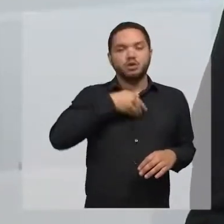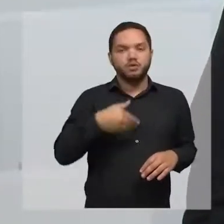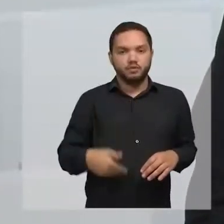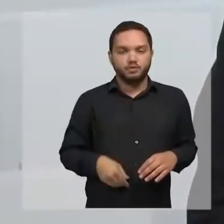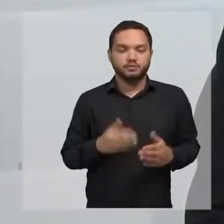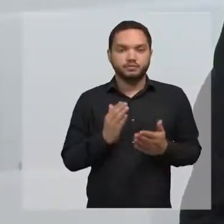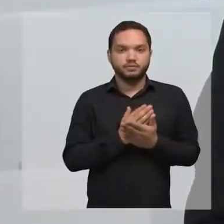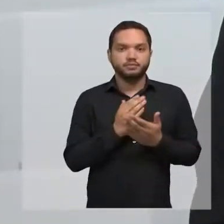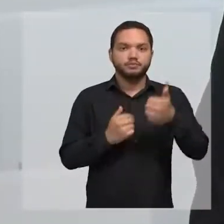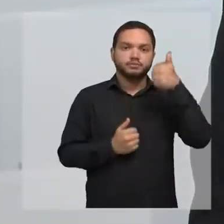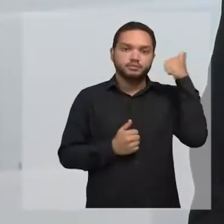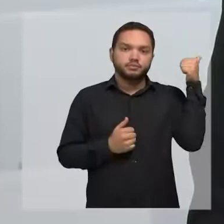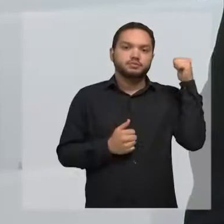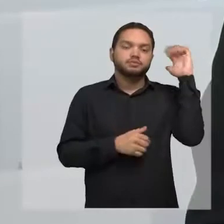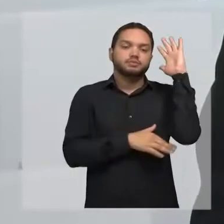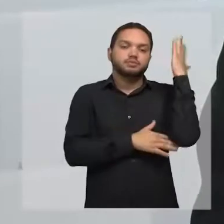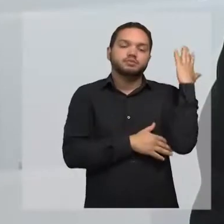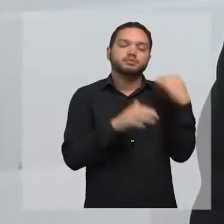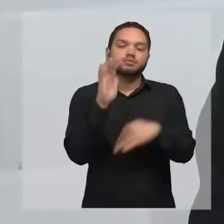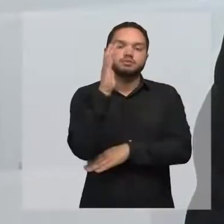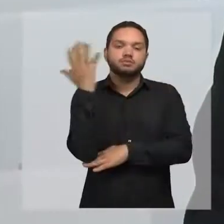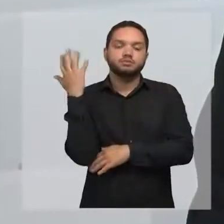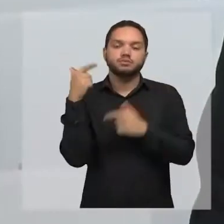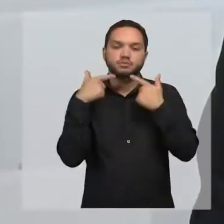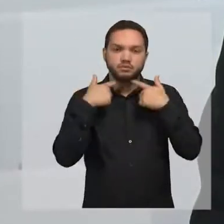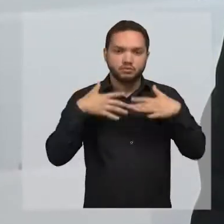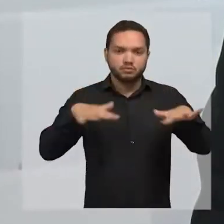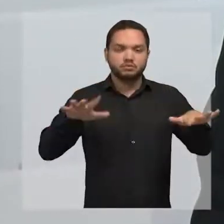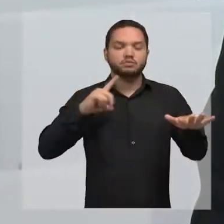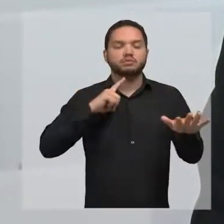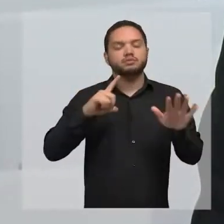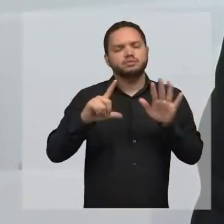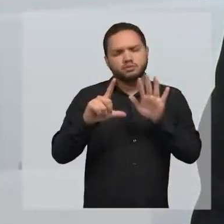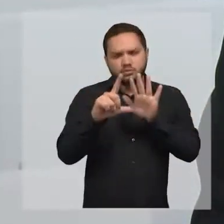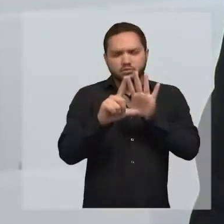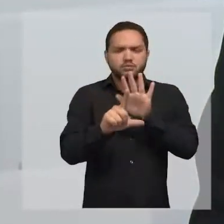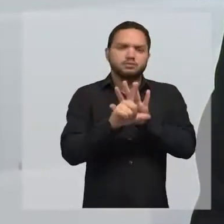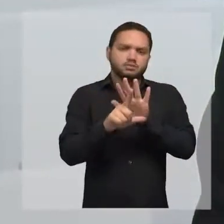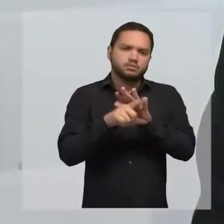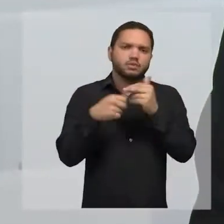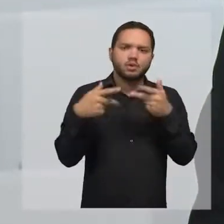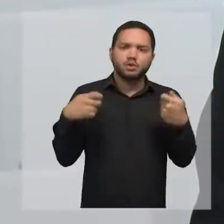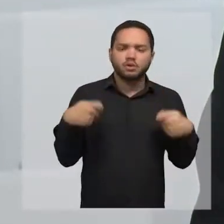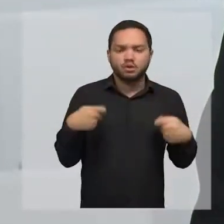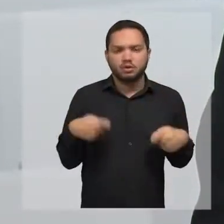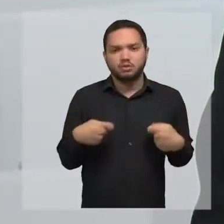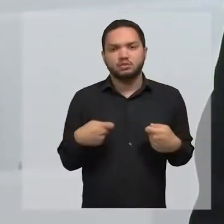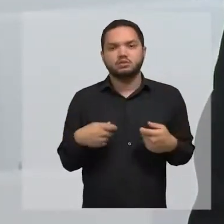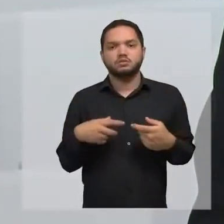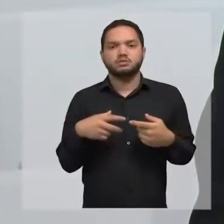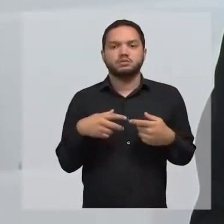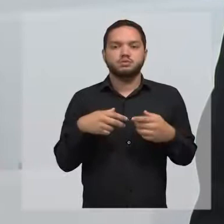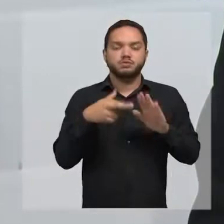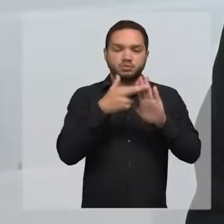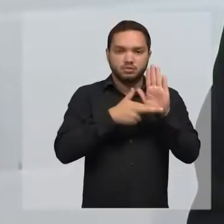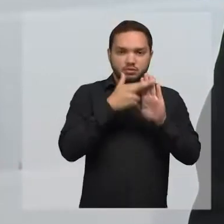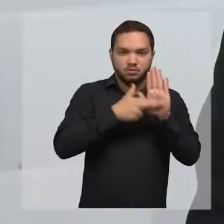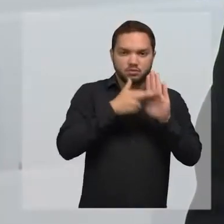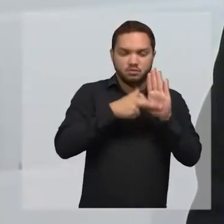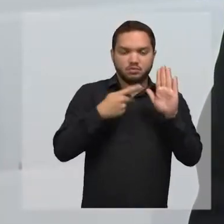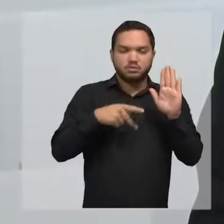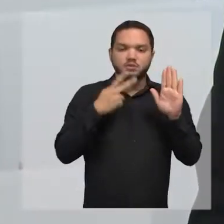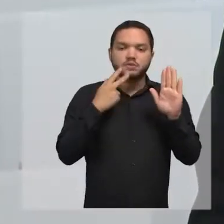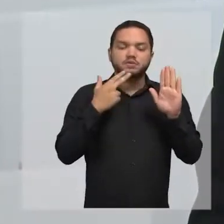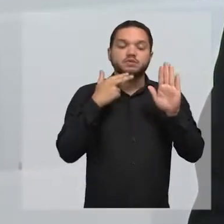Municipal de Fortaleza. O livro 1 trata do ambiente natural, está fundamentado na legislação e nas necessidades locais. Regula